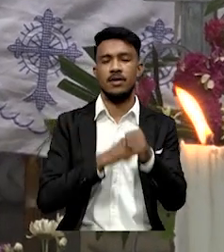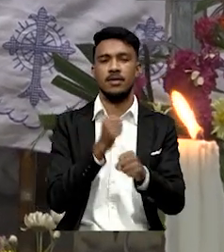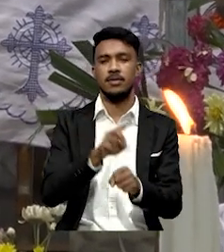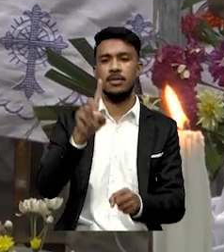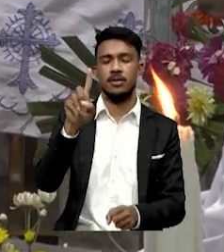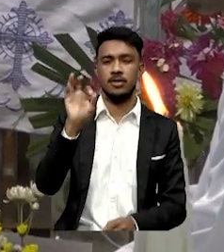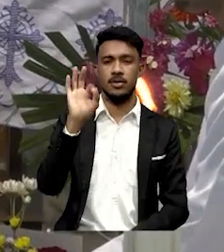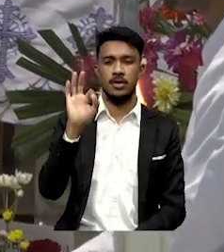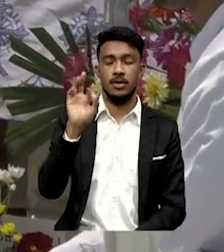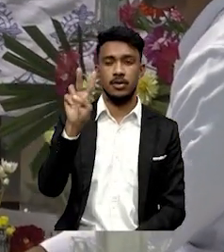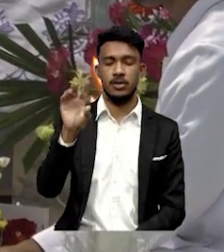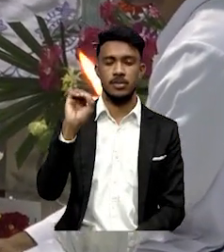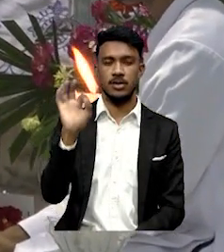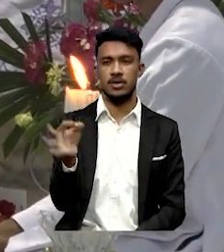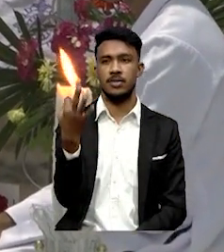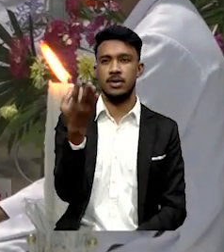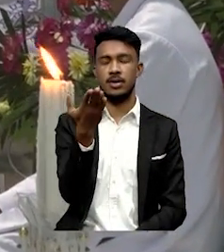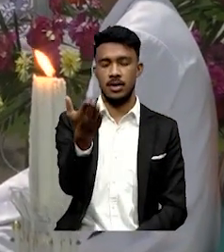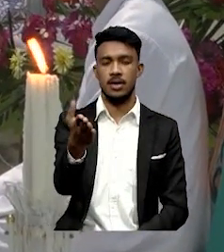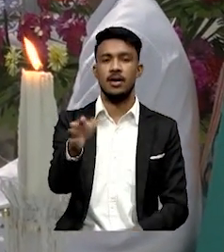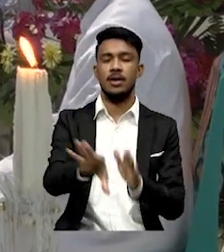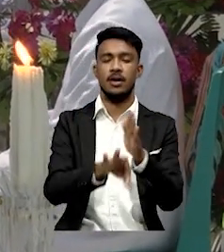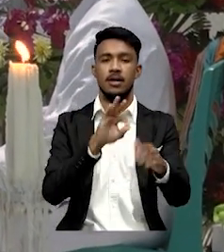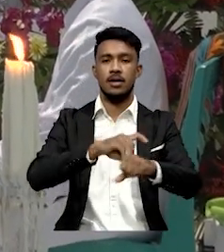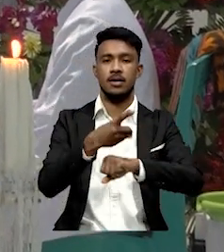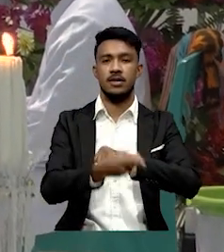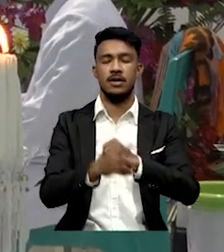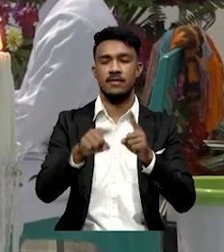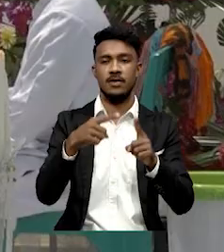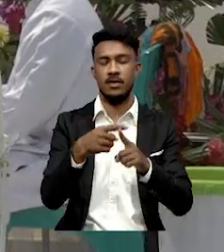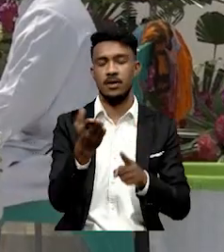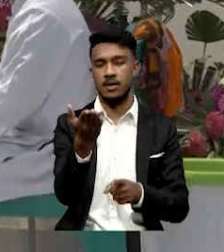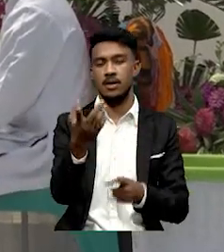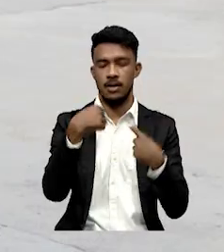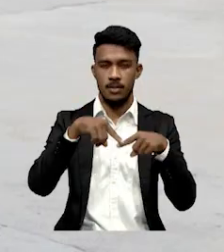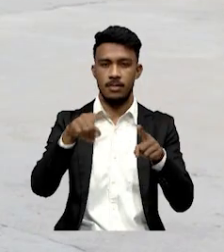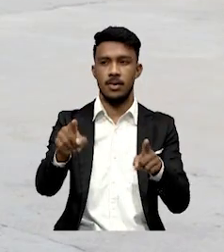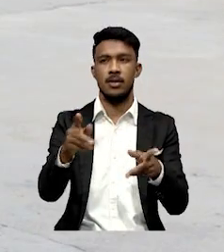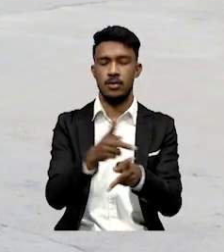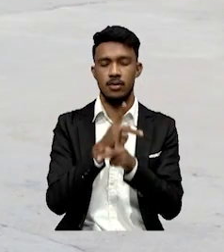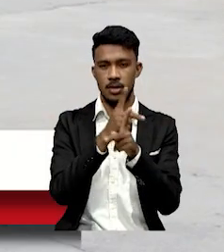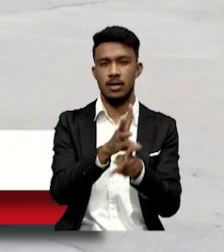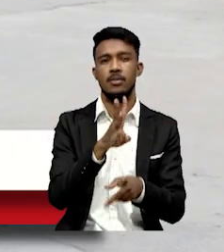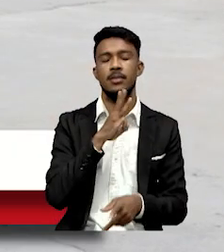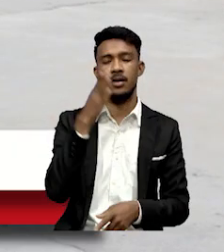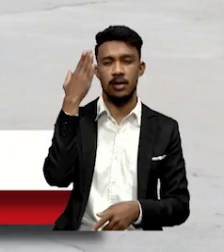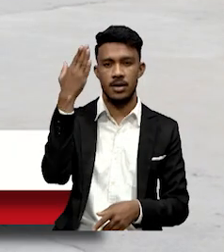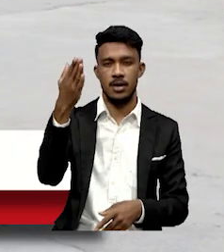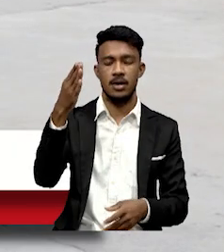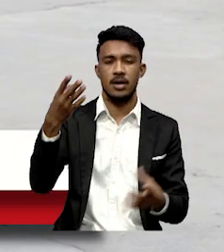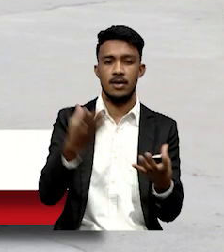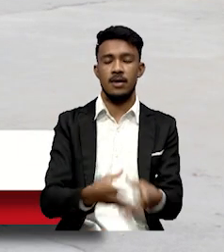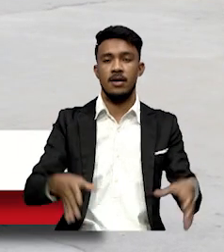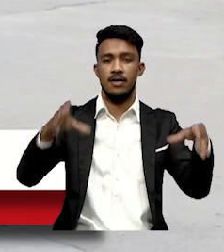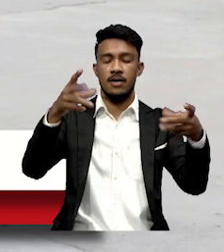retan acidente ida, vai ir a nia ba controla B e a tanque, a